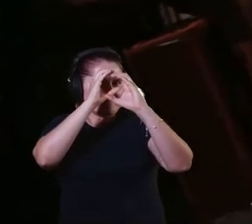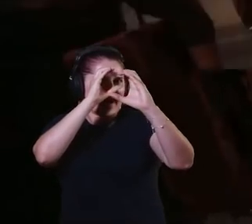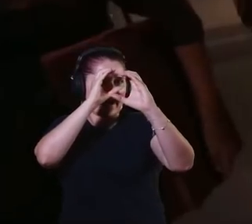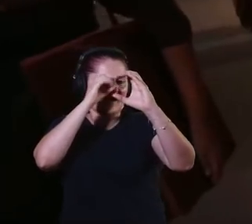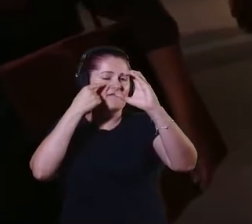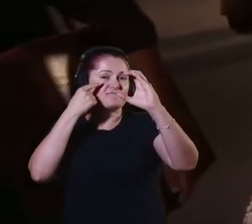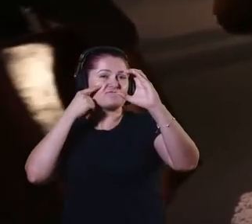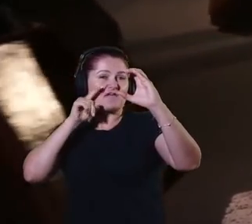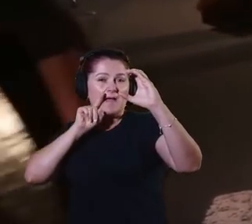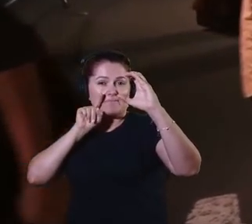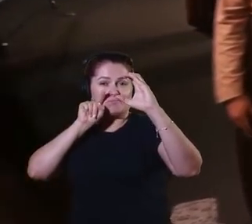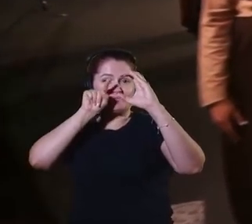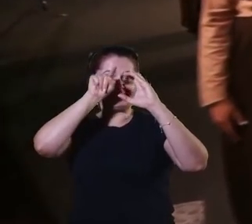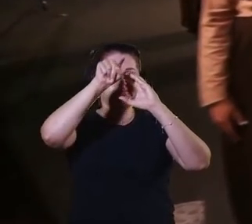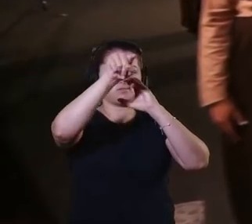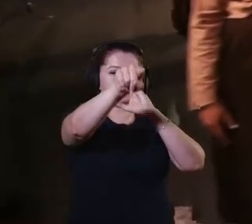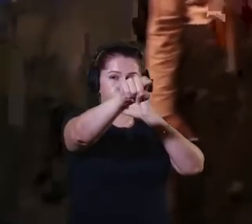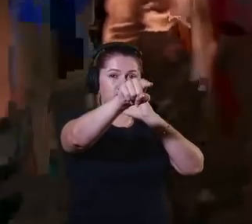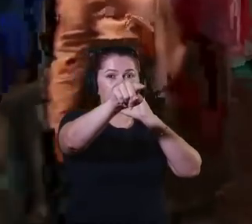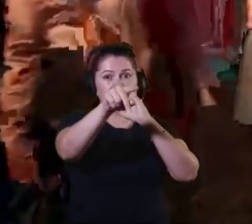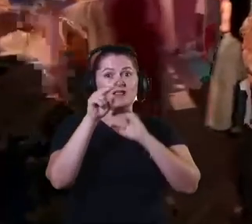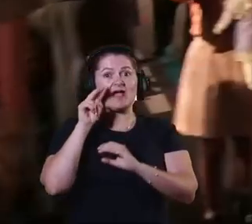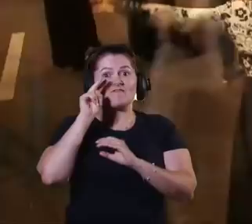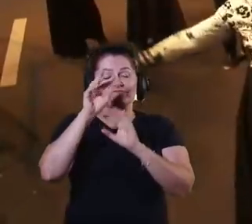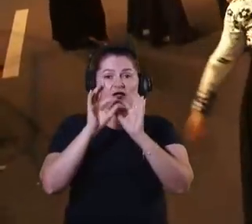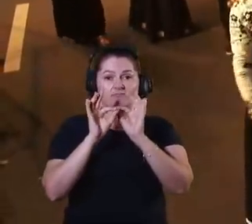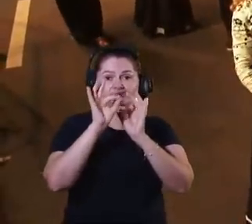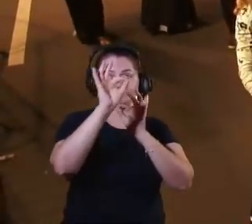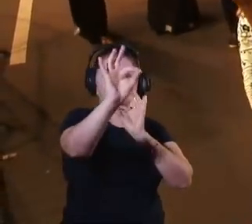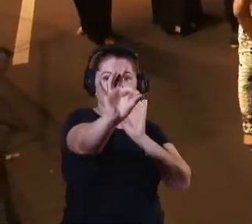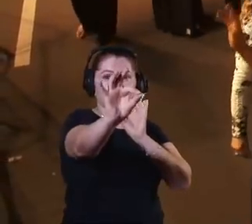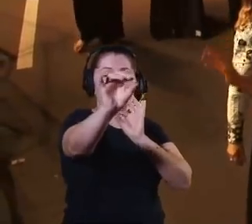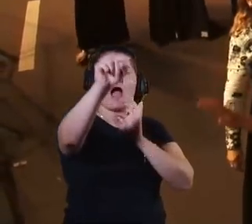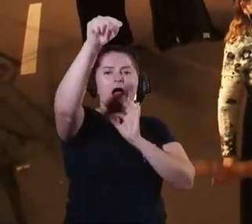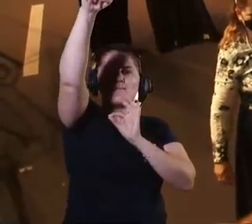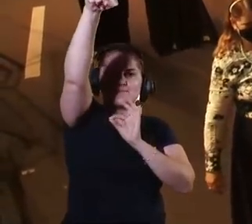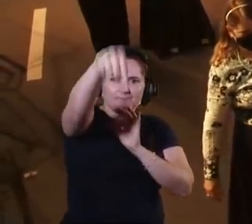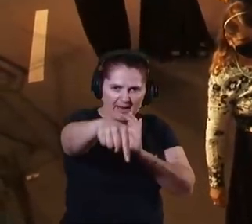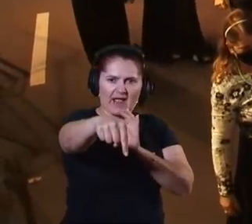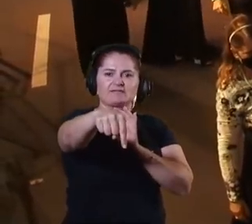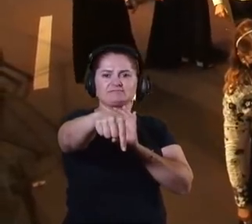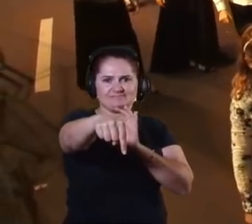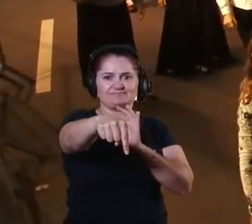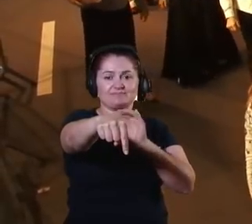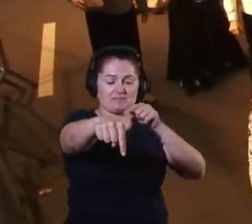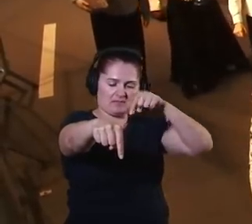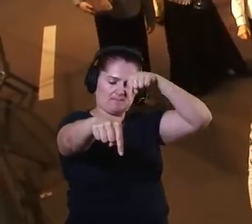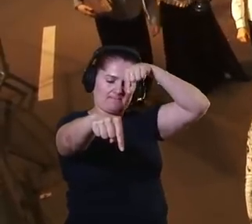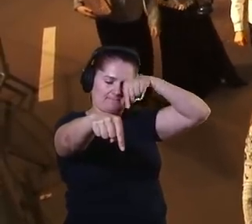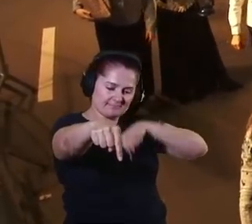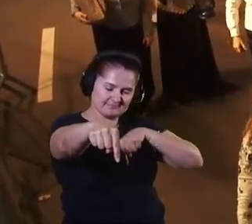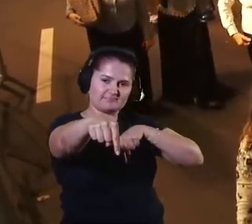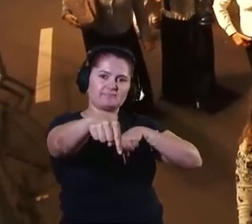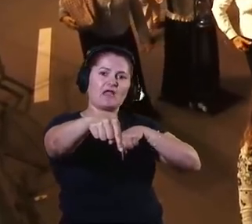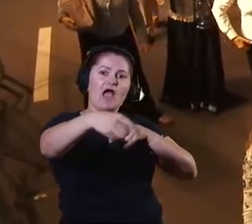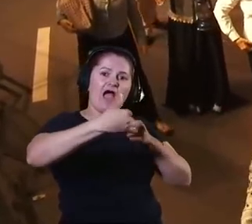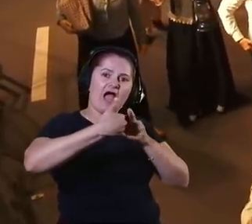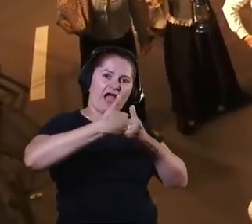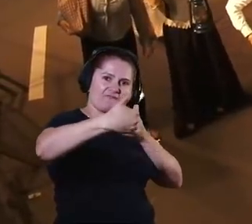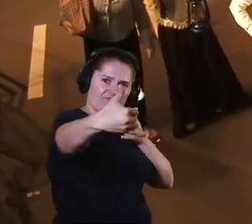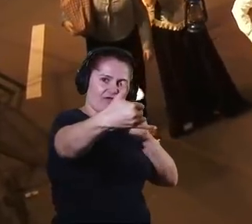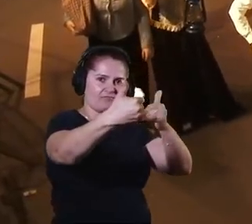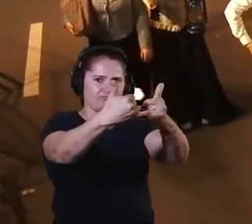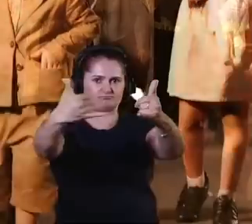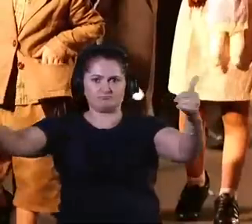eles enxergavam lá na ponta, e lá botavam o marco. Iam marcando com os marcos, depois vinha aí o proprietário e